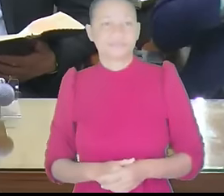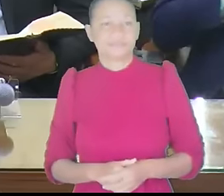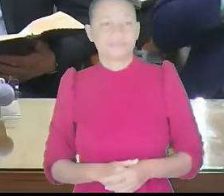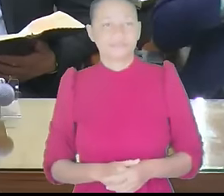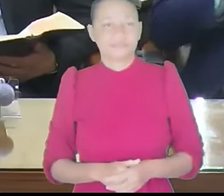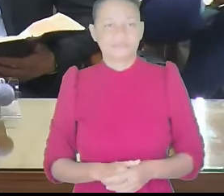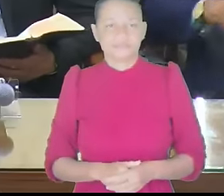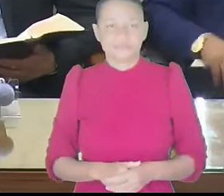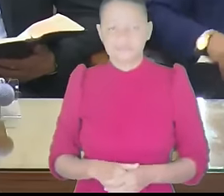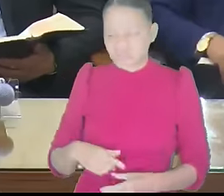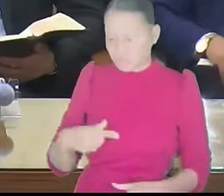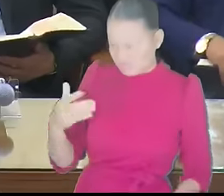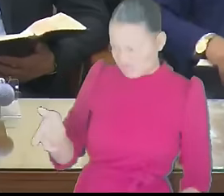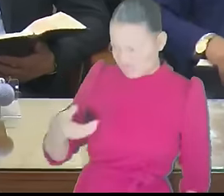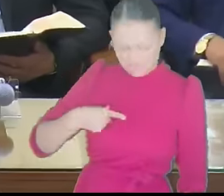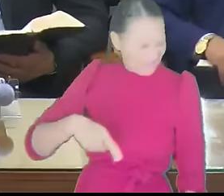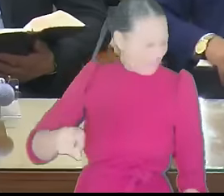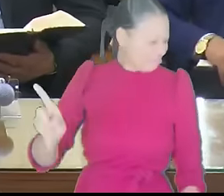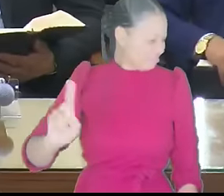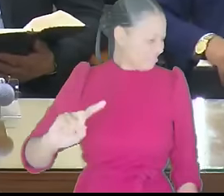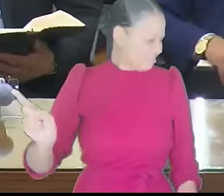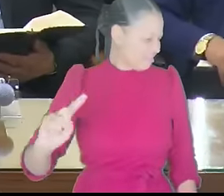Oh, não vão não.